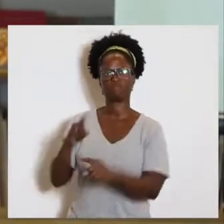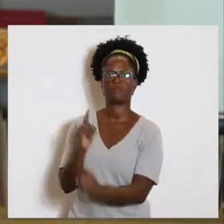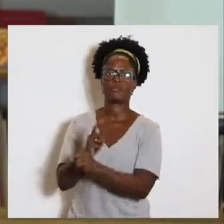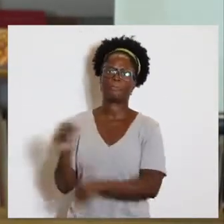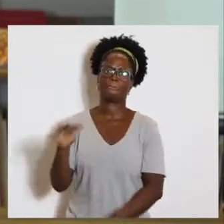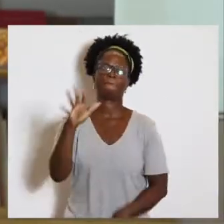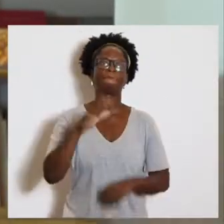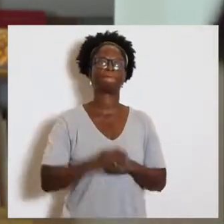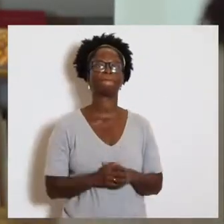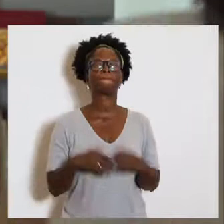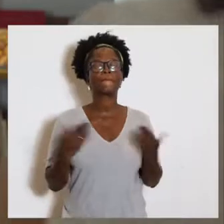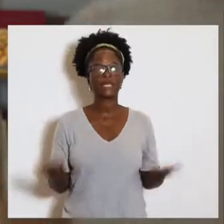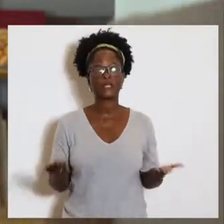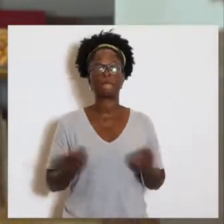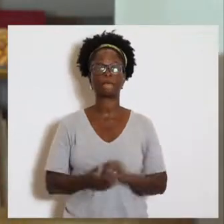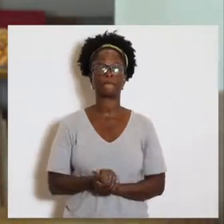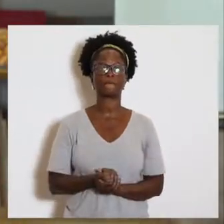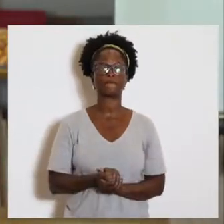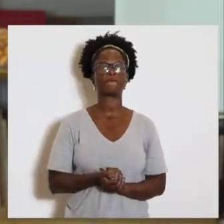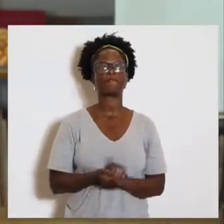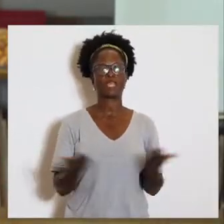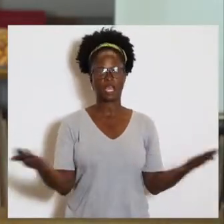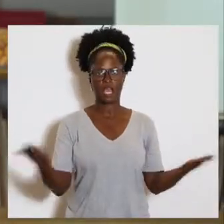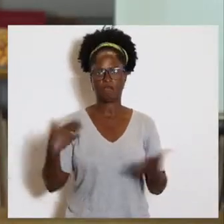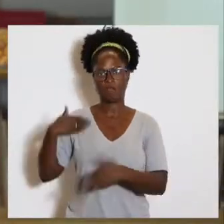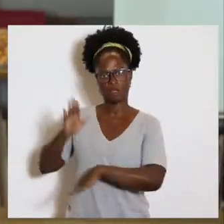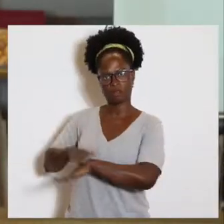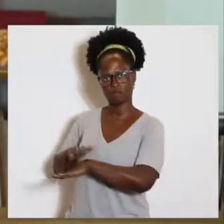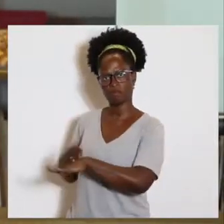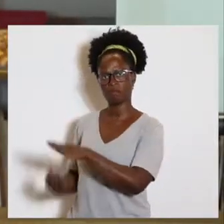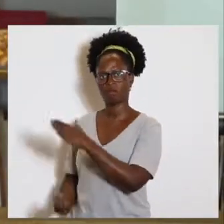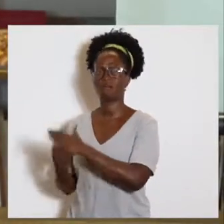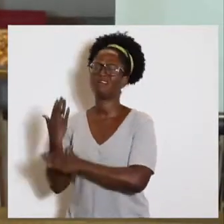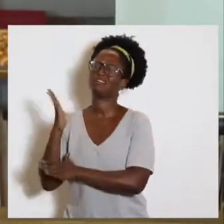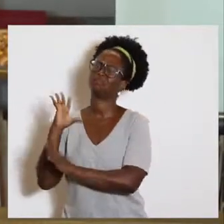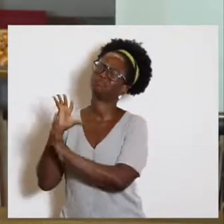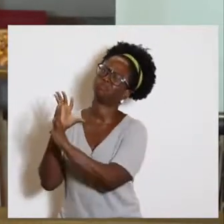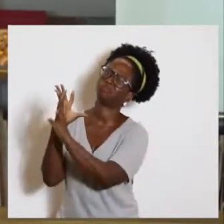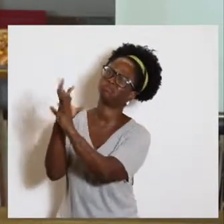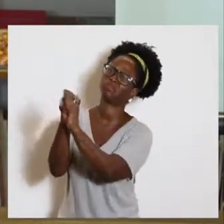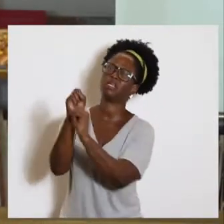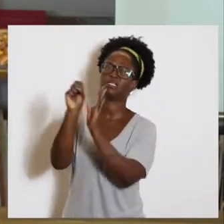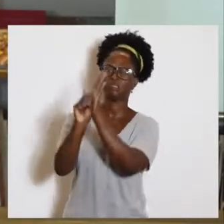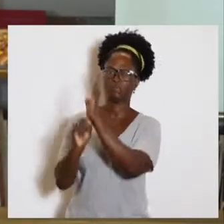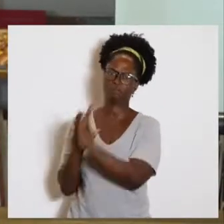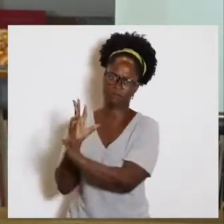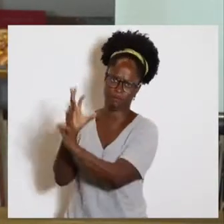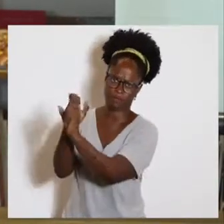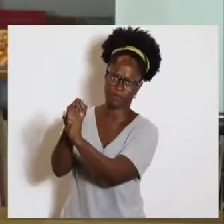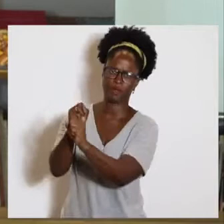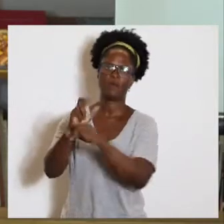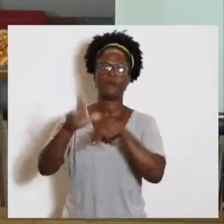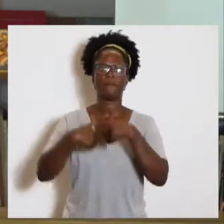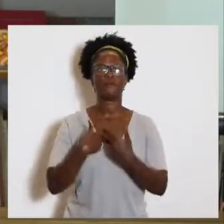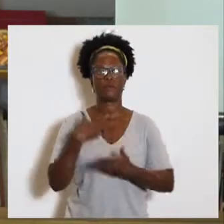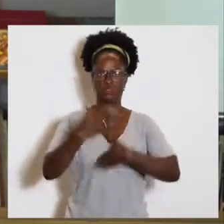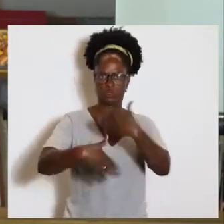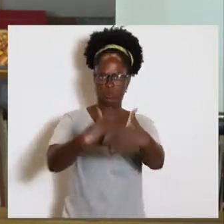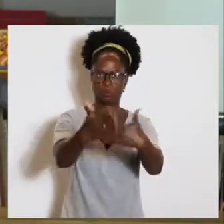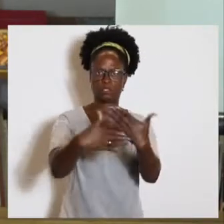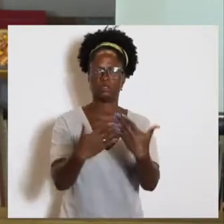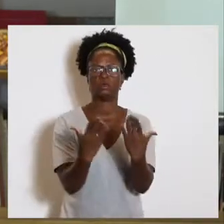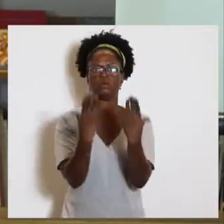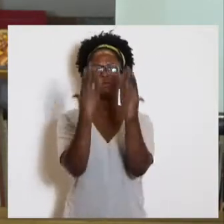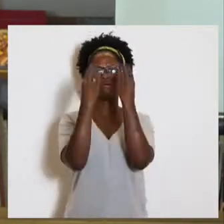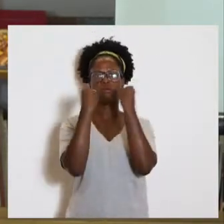brasileiras o cantor está sendo construído há muitas décadas ou séculos a partir de um processo de